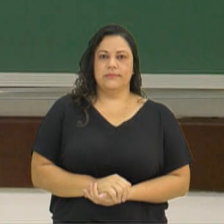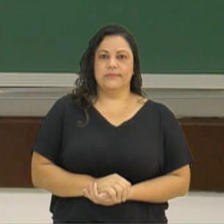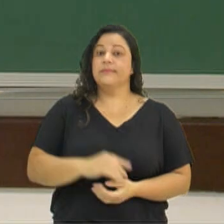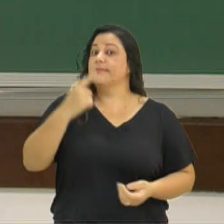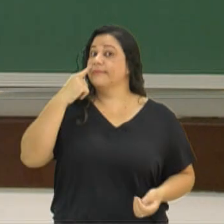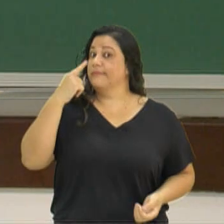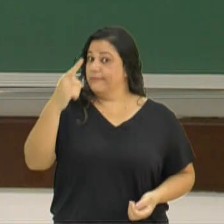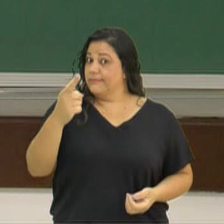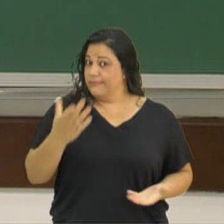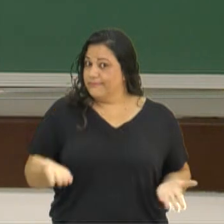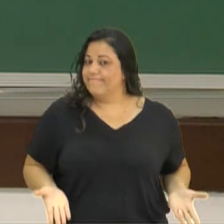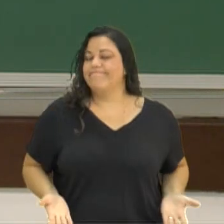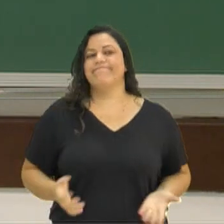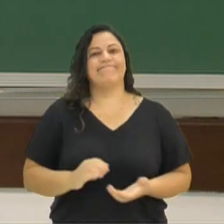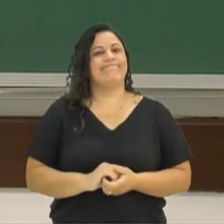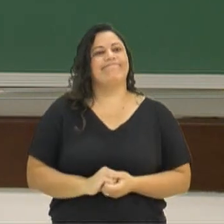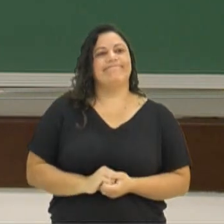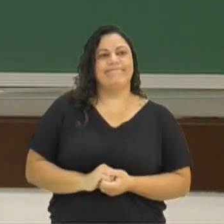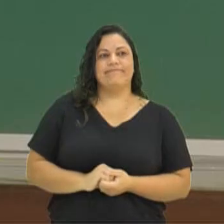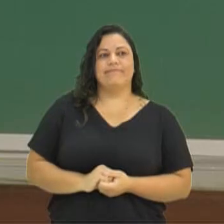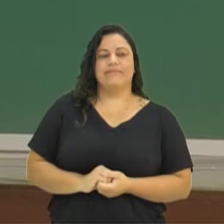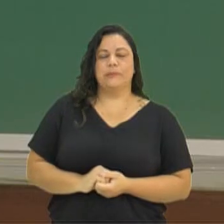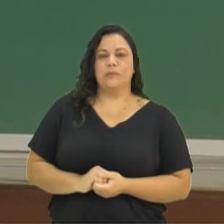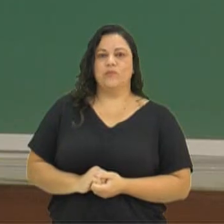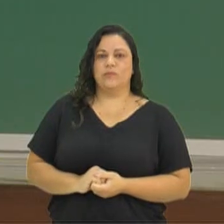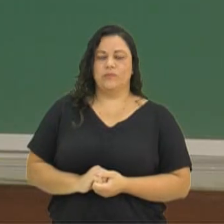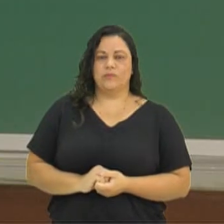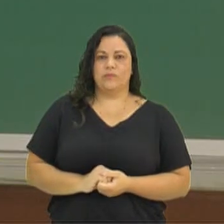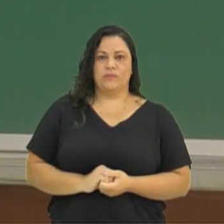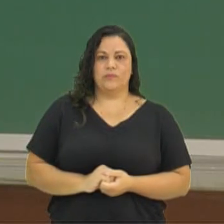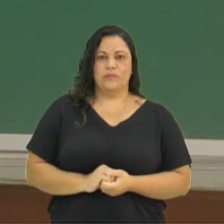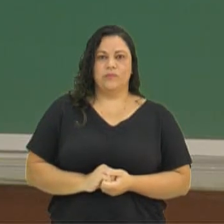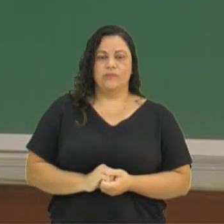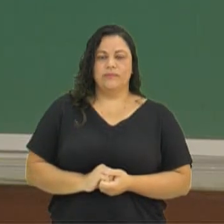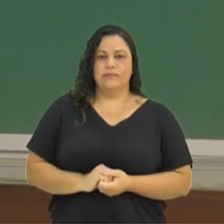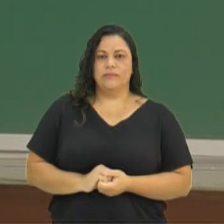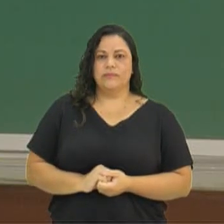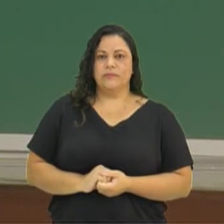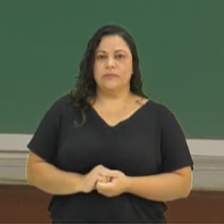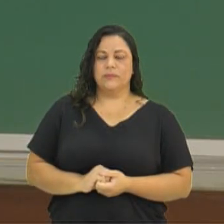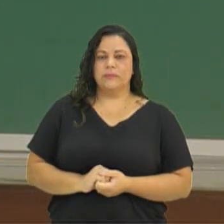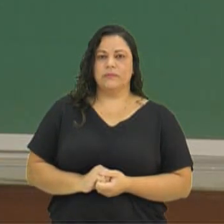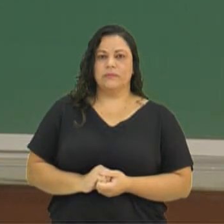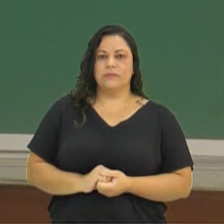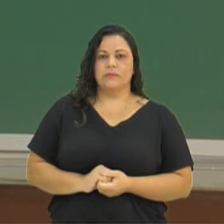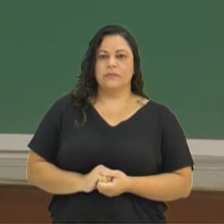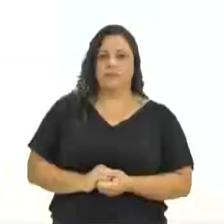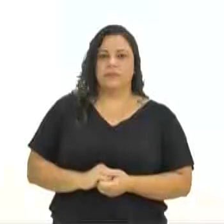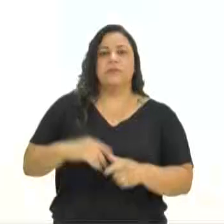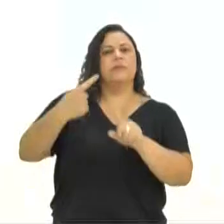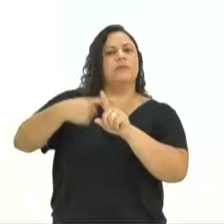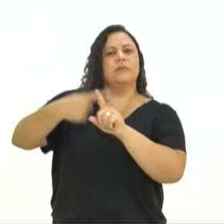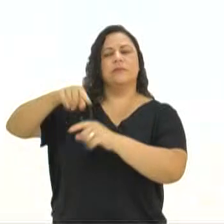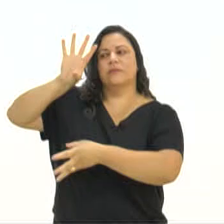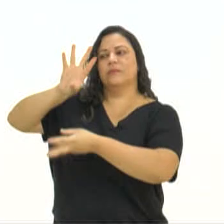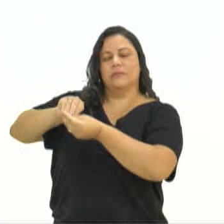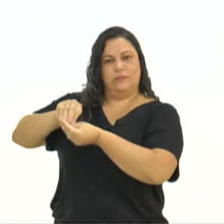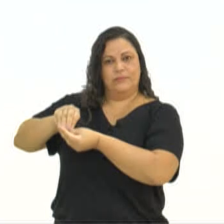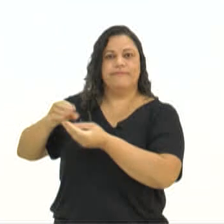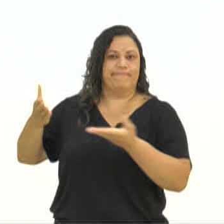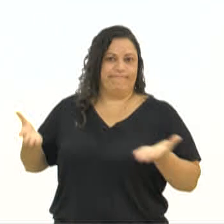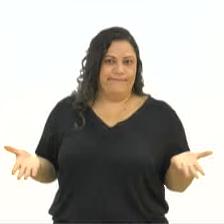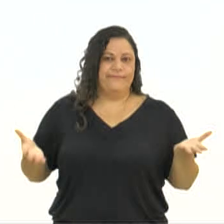A ver, entonces. Claro que, qual é, para que serve uma sinopse? Para que serve uma sinopse, né? Para, letra